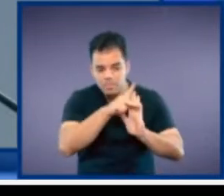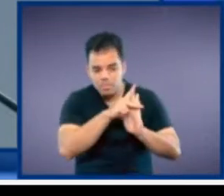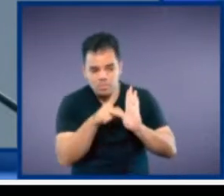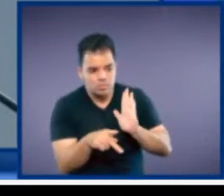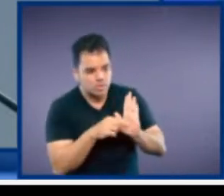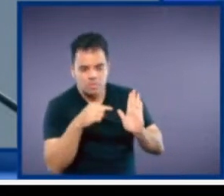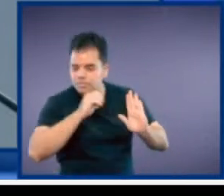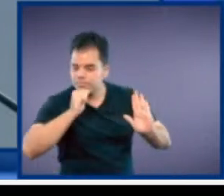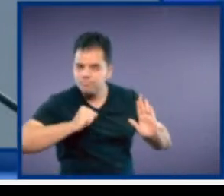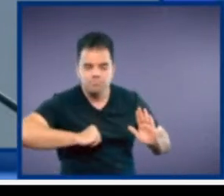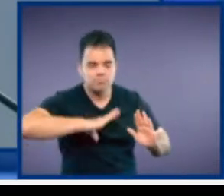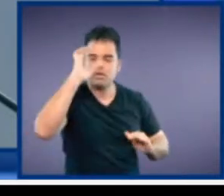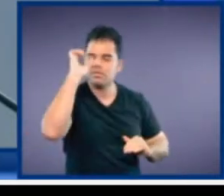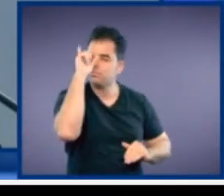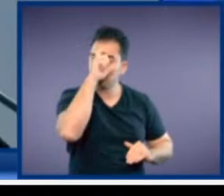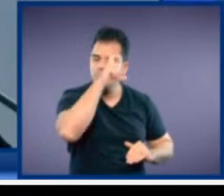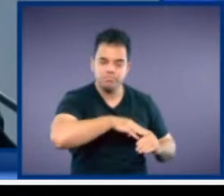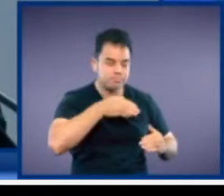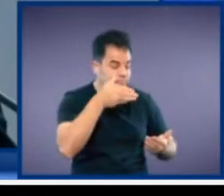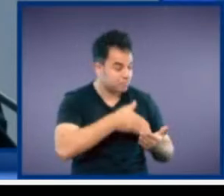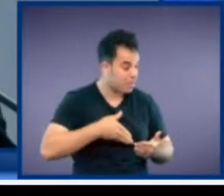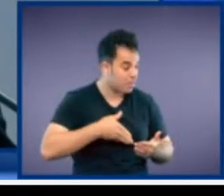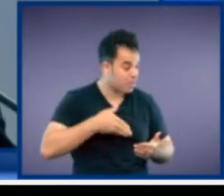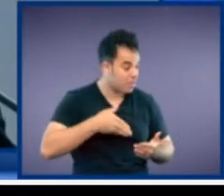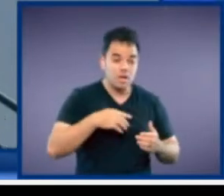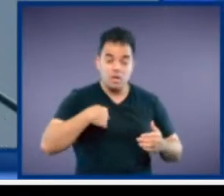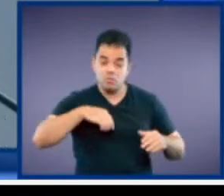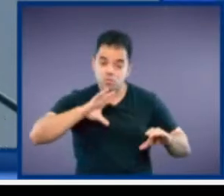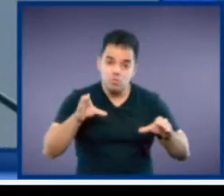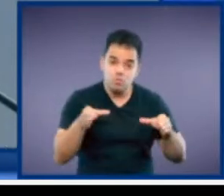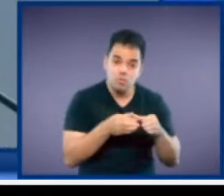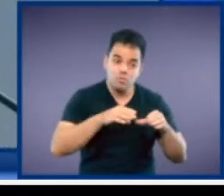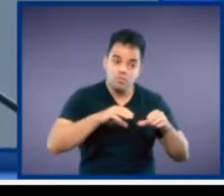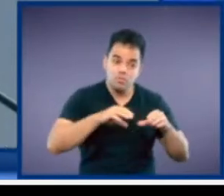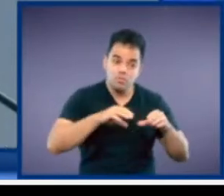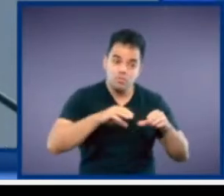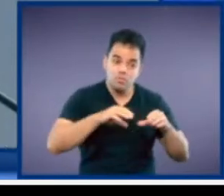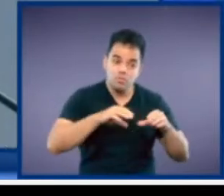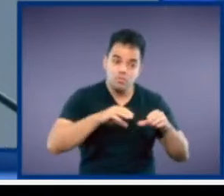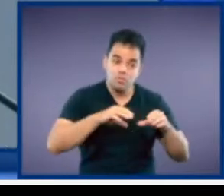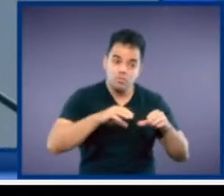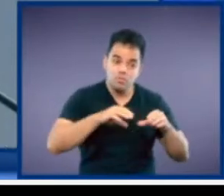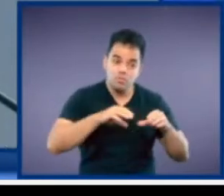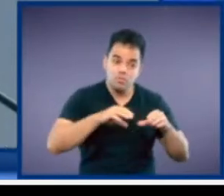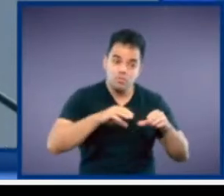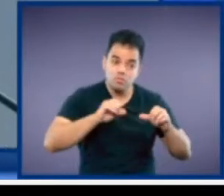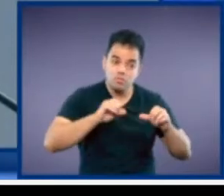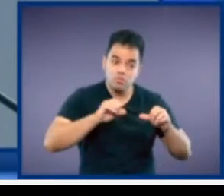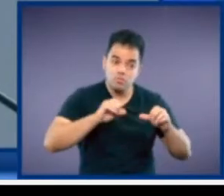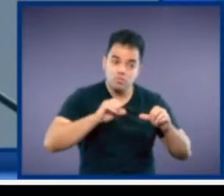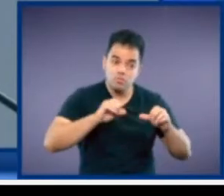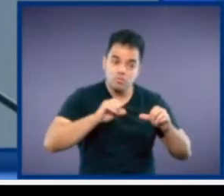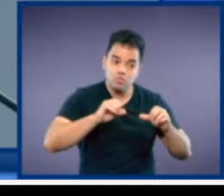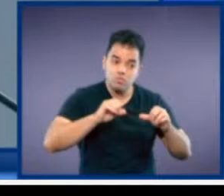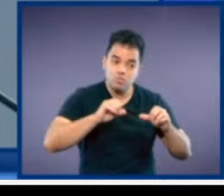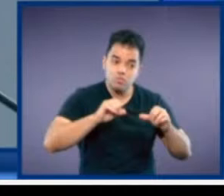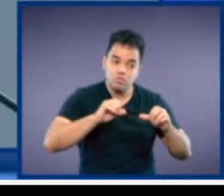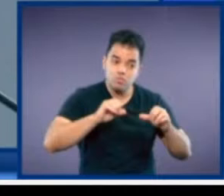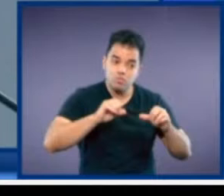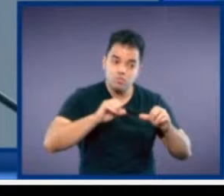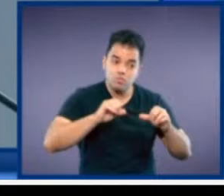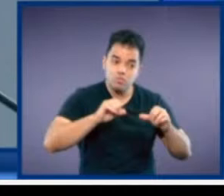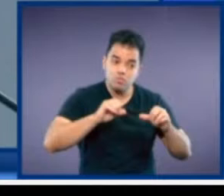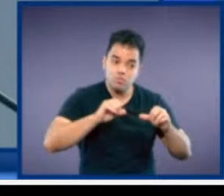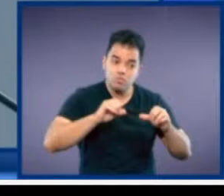complexo que eu tive o prazer e o orgulho de trabalhar. Tenho que agradecer ao ministro Guedes por todo o